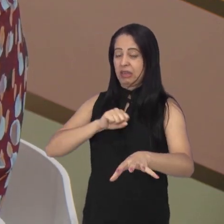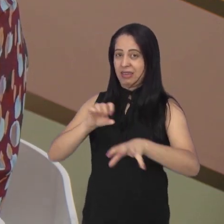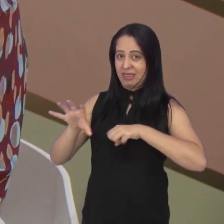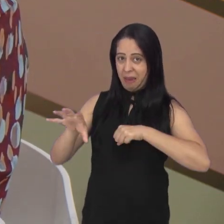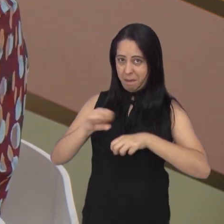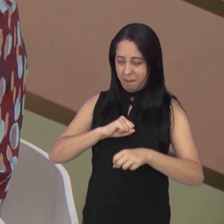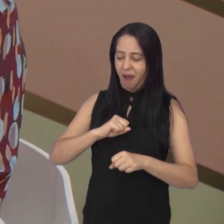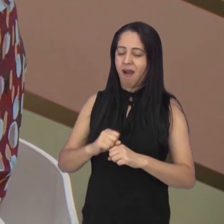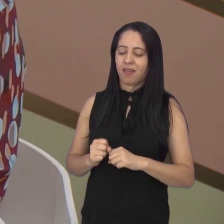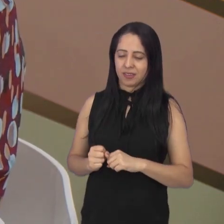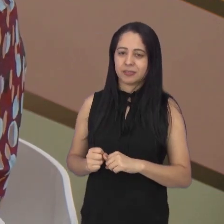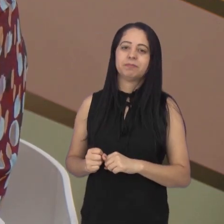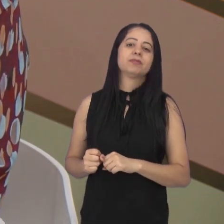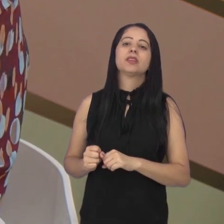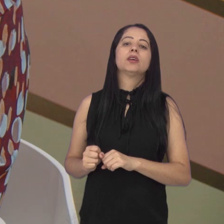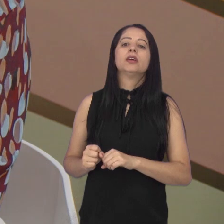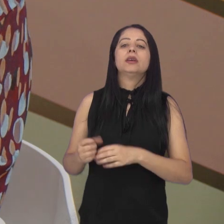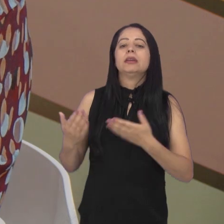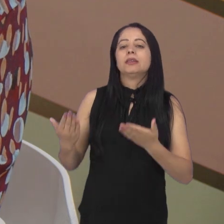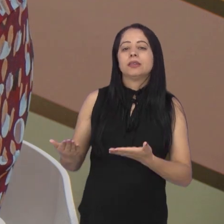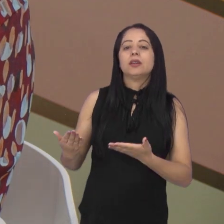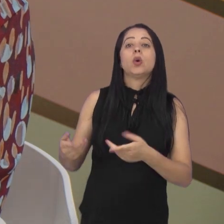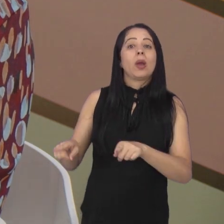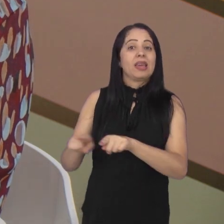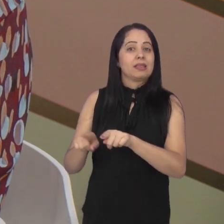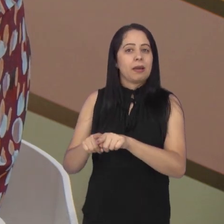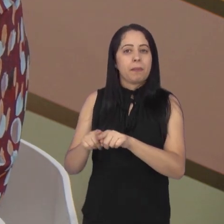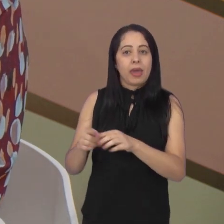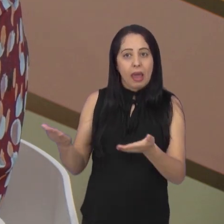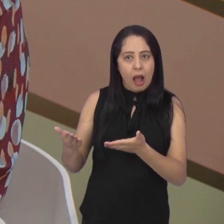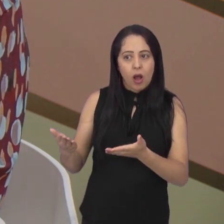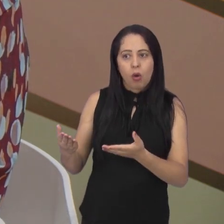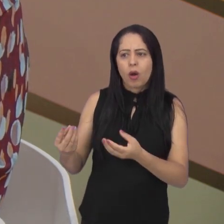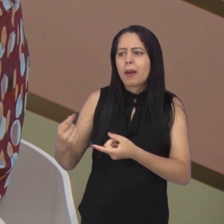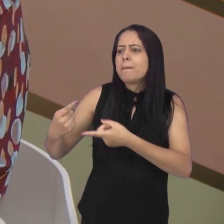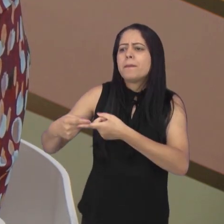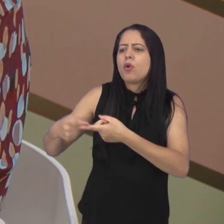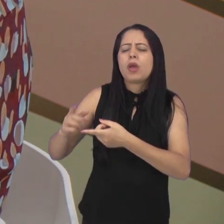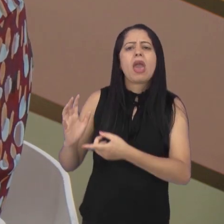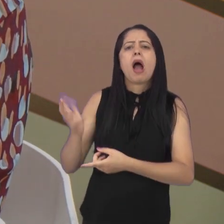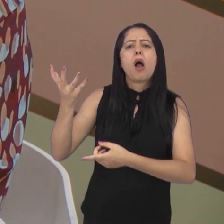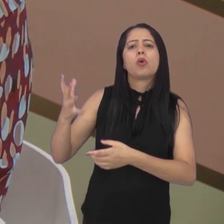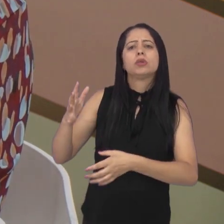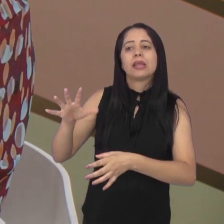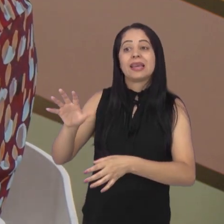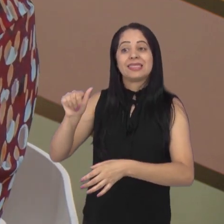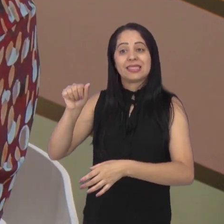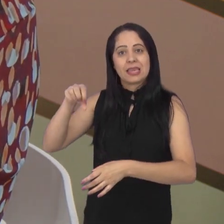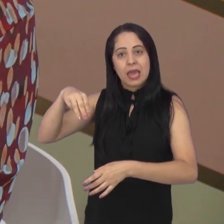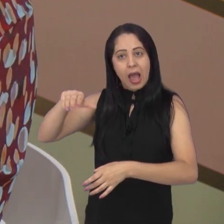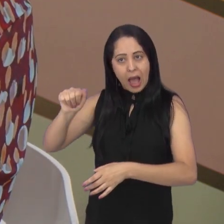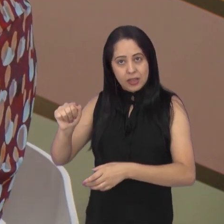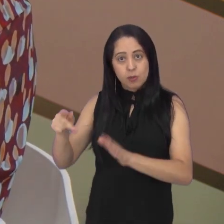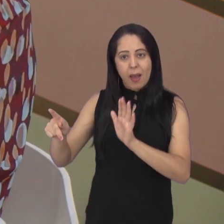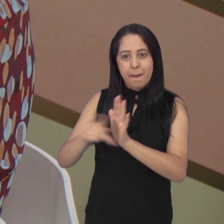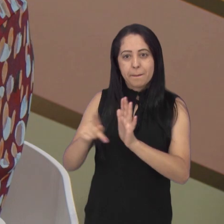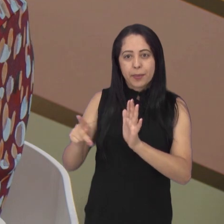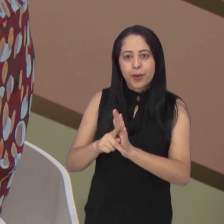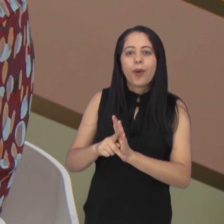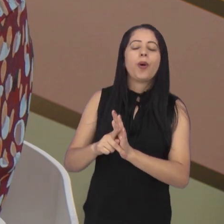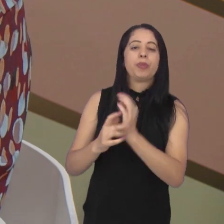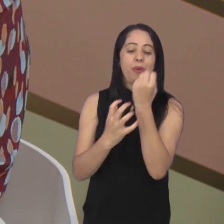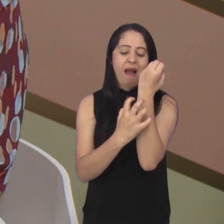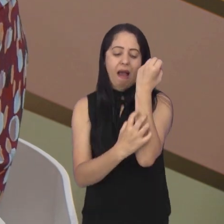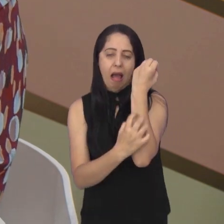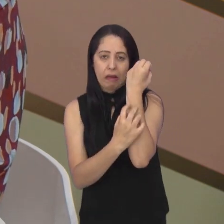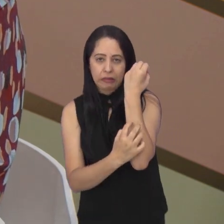definir o quadro clínico da asma, como os fenótipos que ela pode estar se manifestando. A gente sabe que tem a asma alérgica relacionada ali com